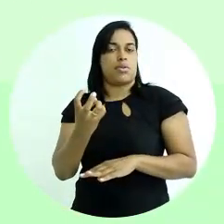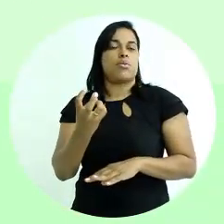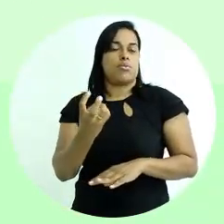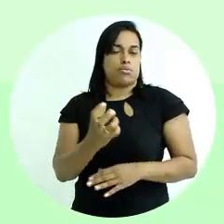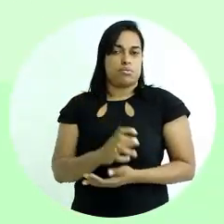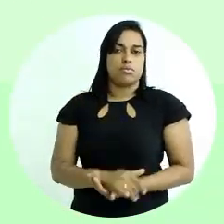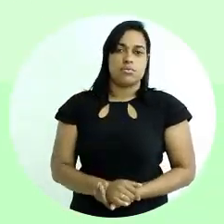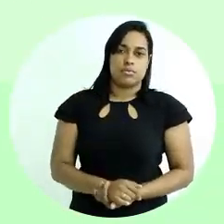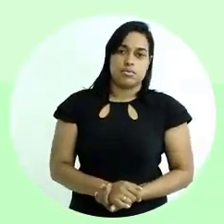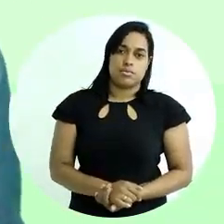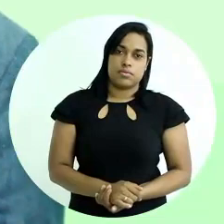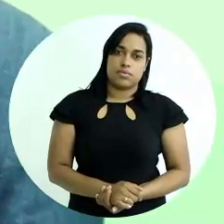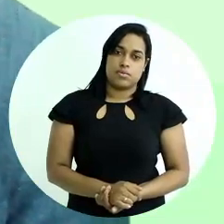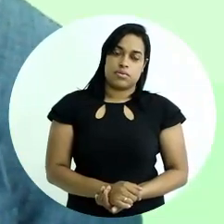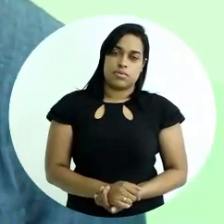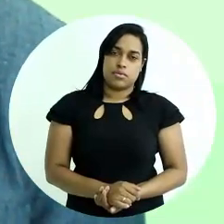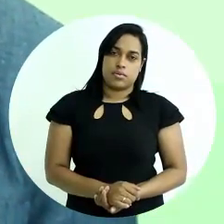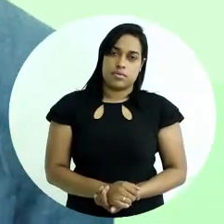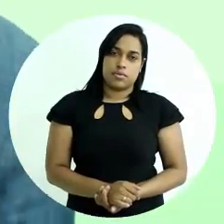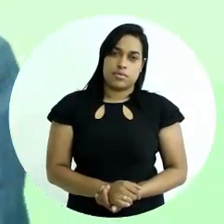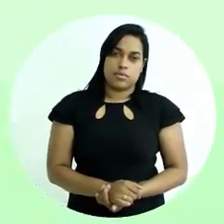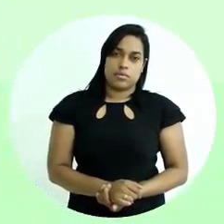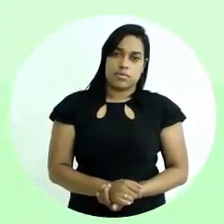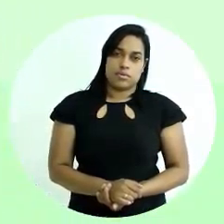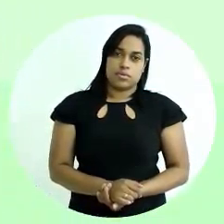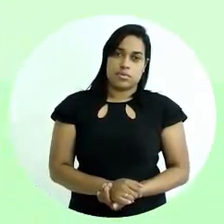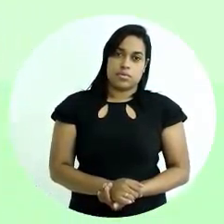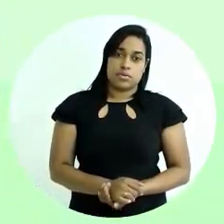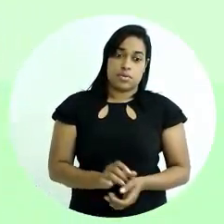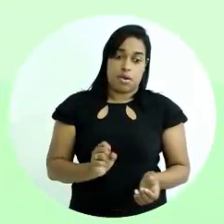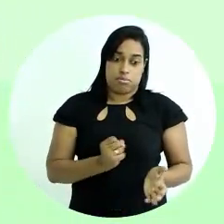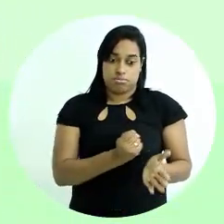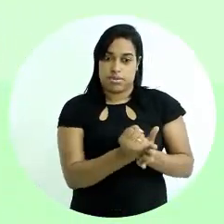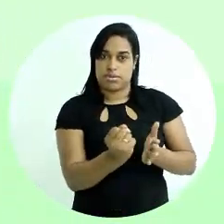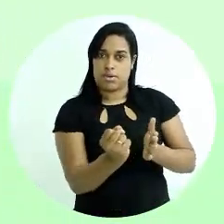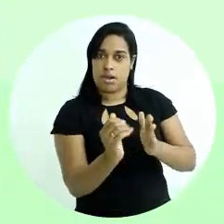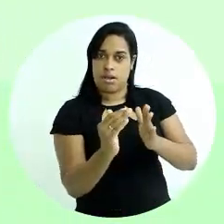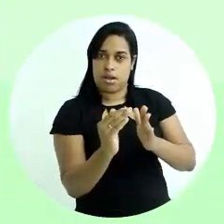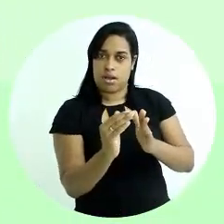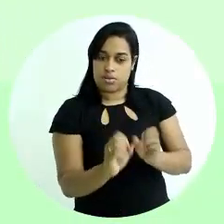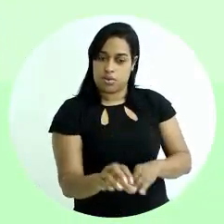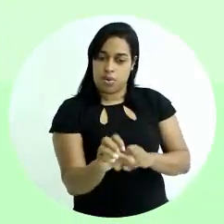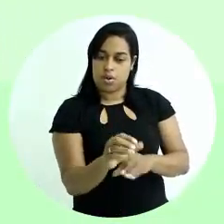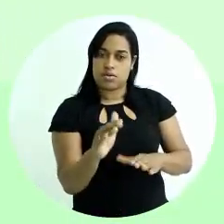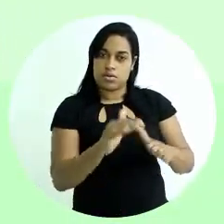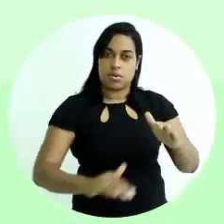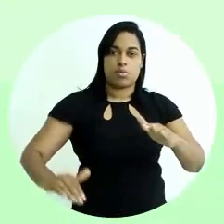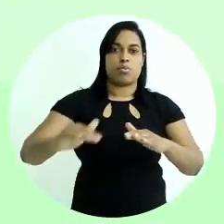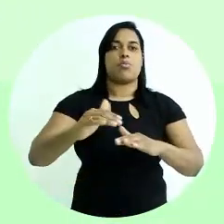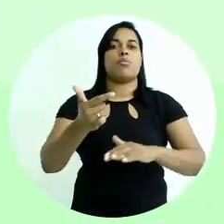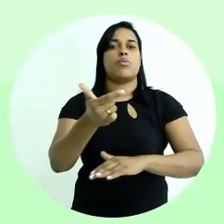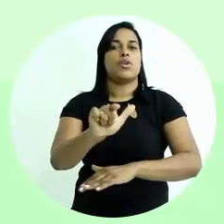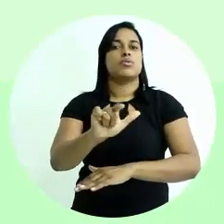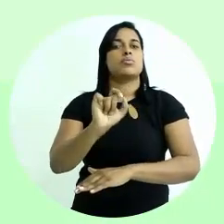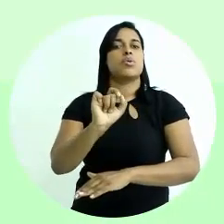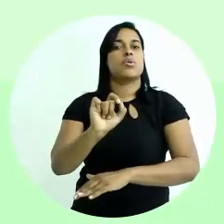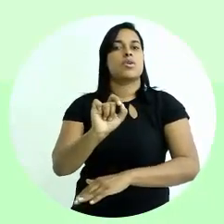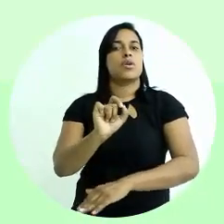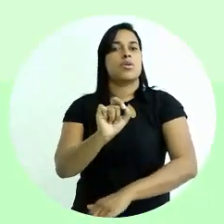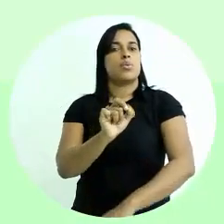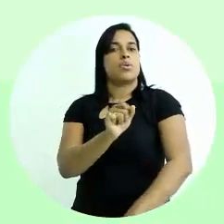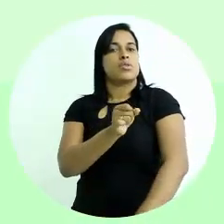5 anos de idade superada a educação infantil passa se para o próximo